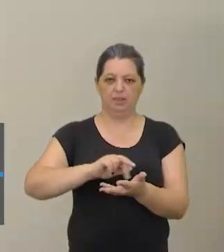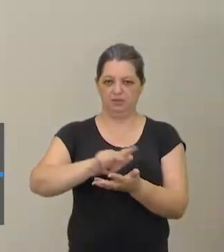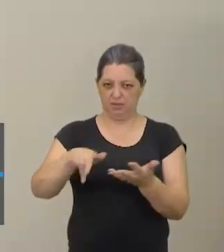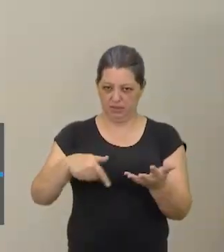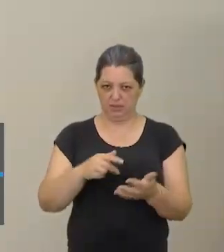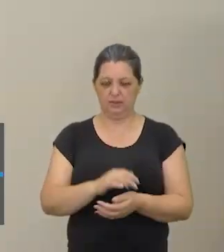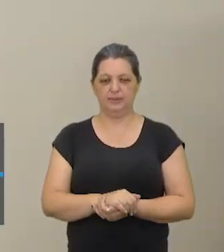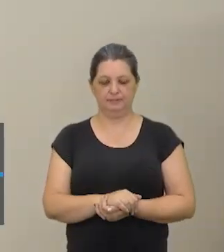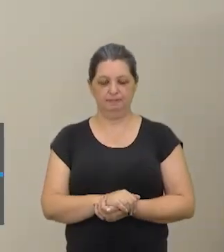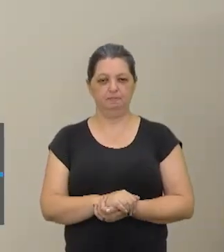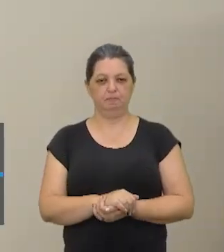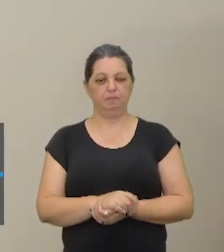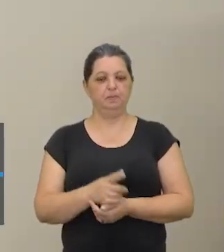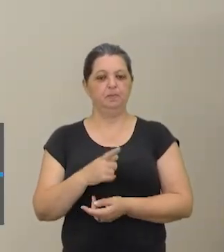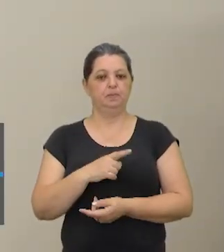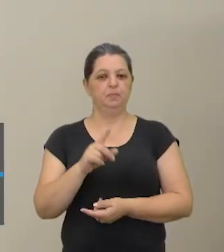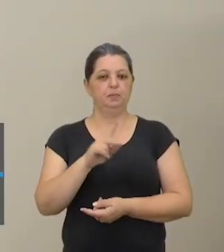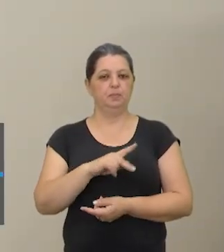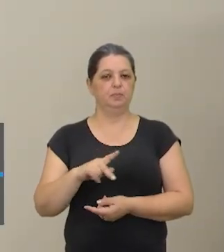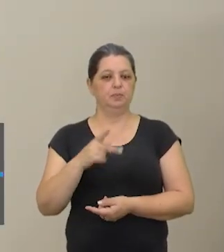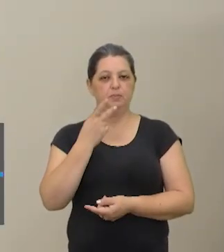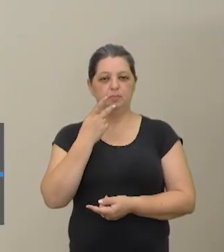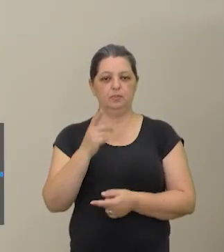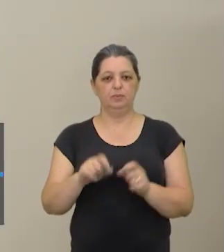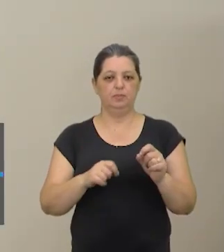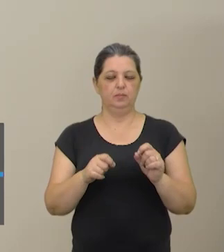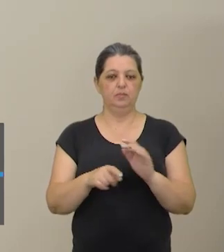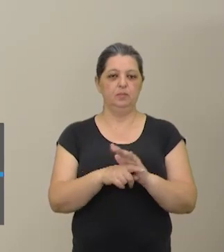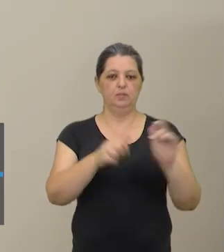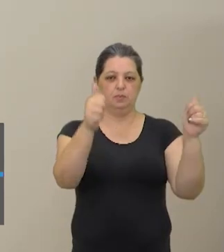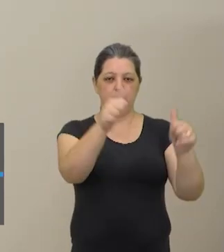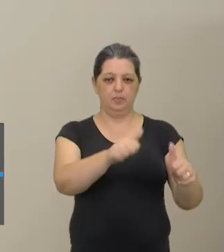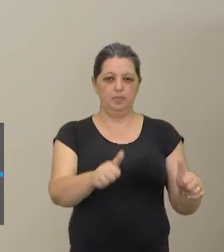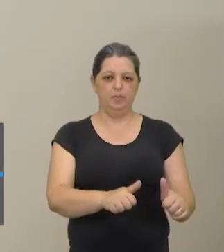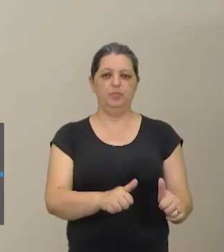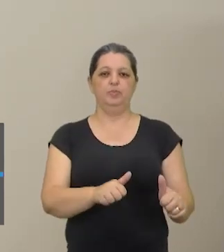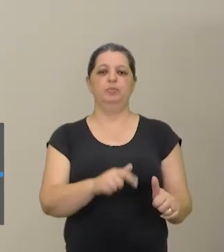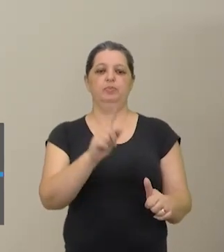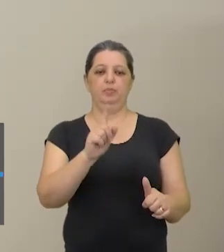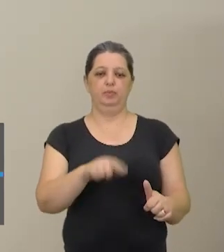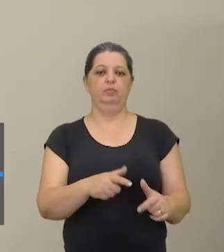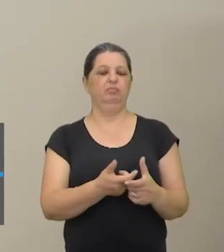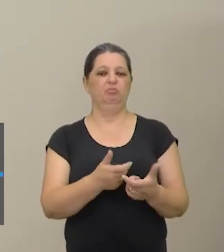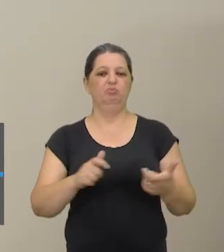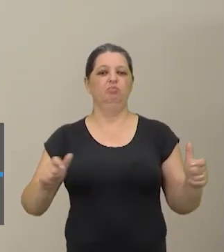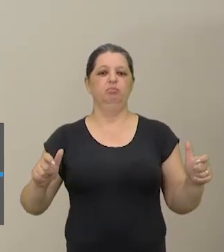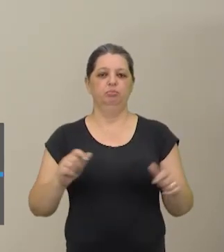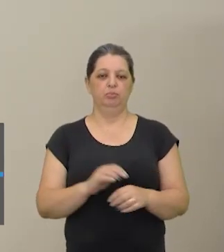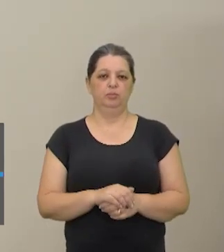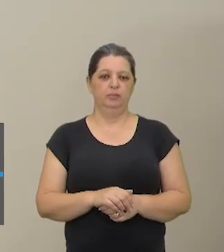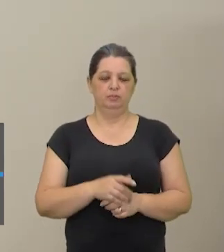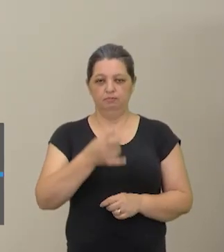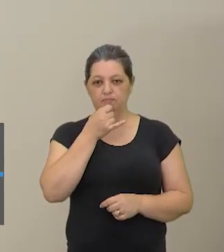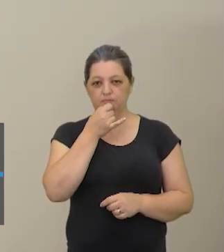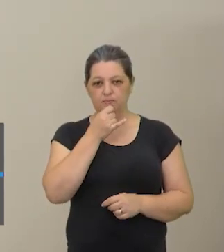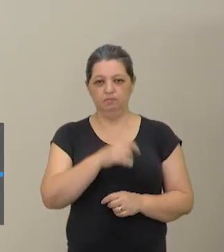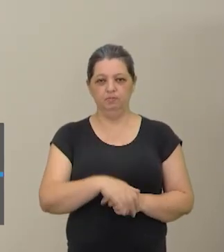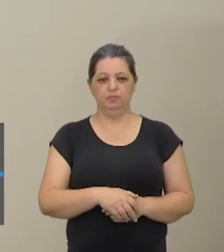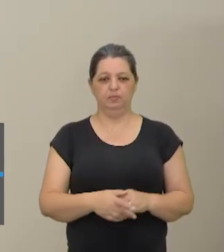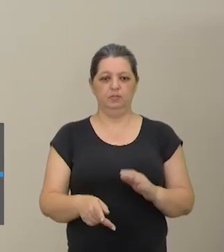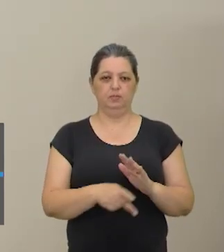e Pro tudo Antônio mais. comentou uma coisa legal, ele falou monumento, escultura em tamanho muito grande. Tipo o Borba